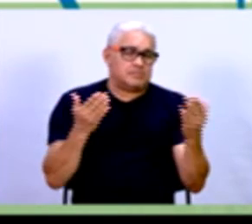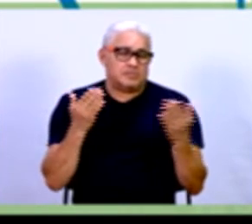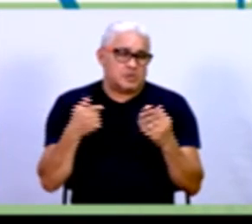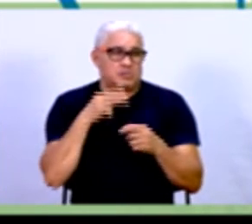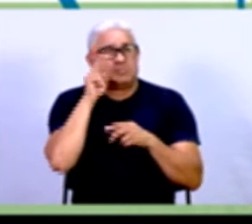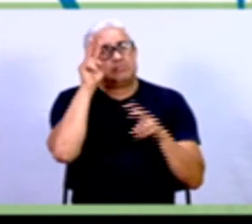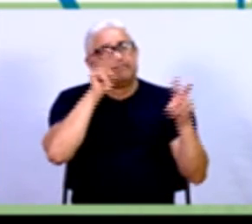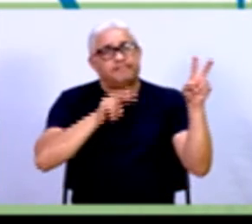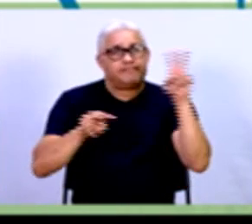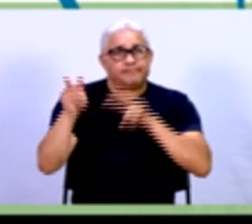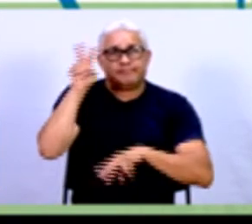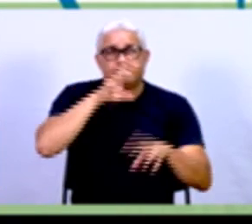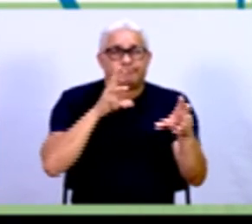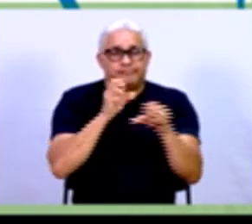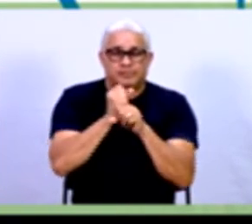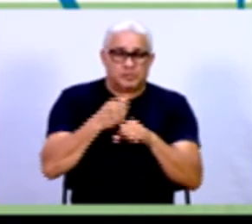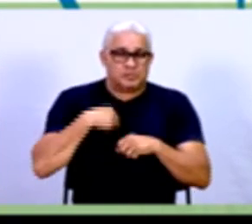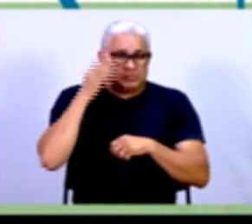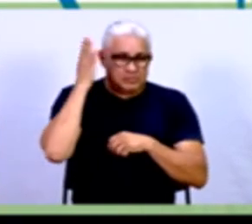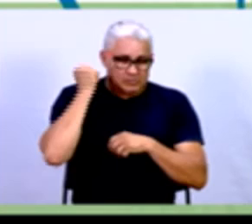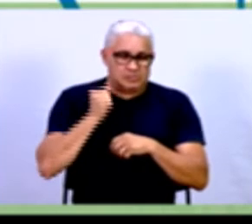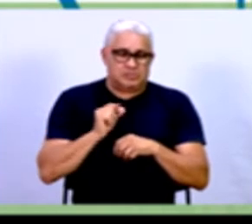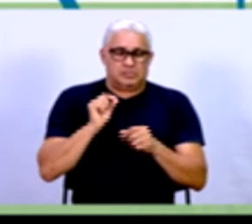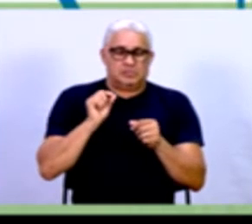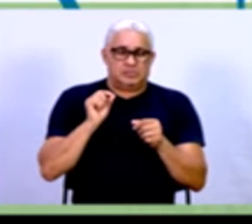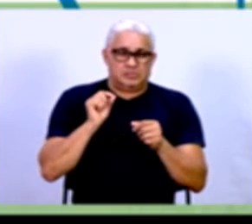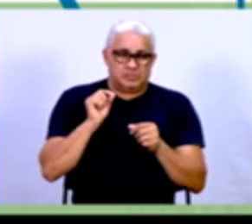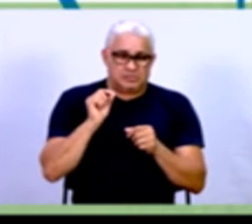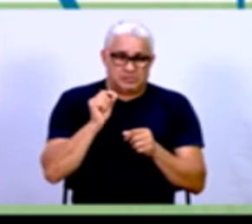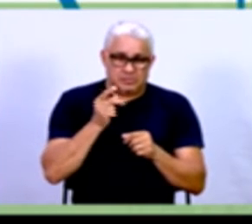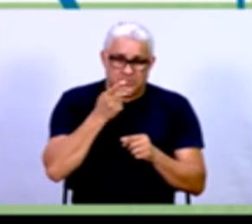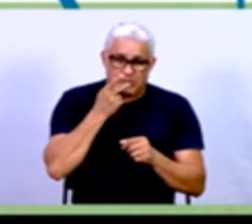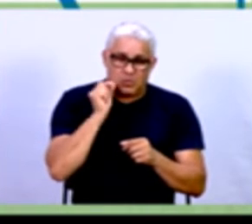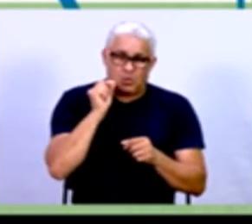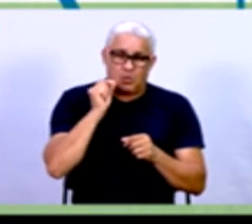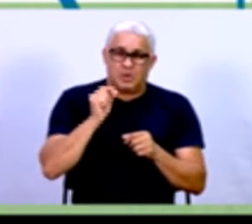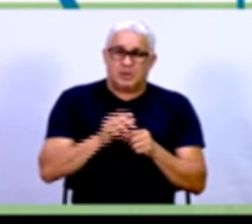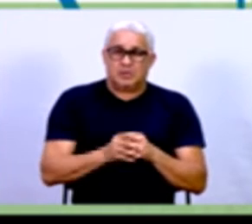frequência acumulada? Eu sei dizer assim que, nossa, ó, até